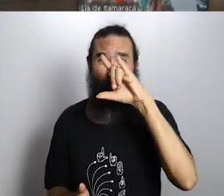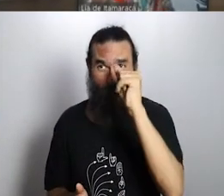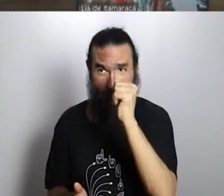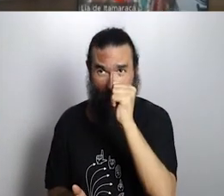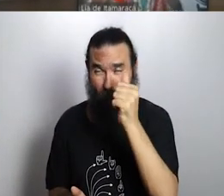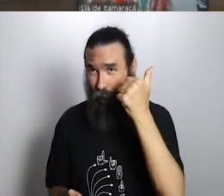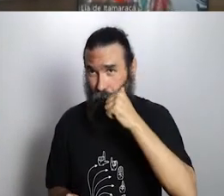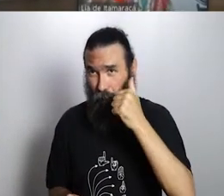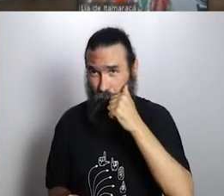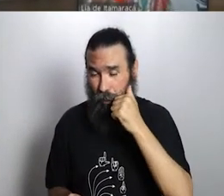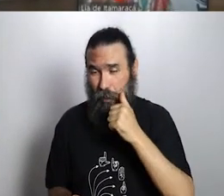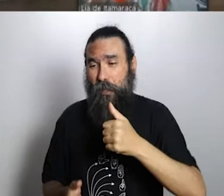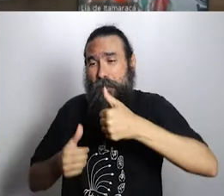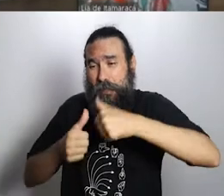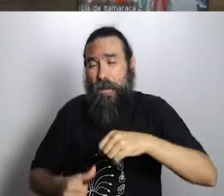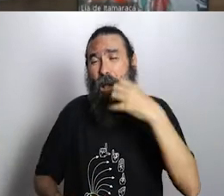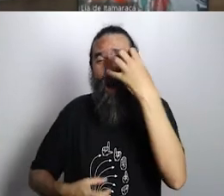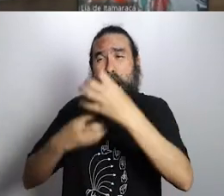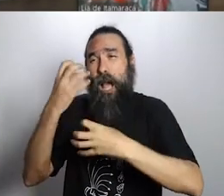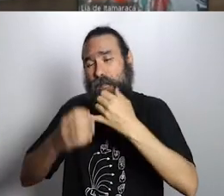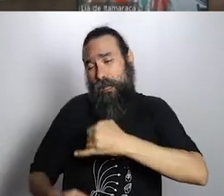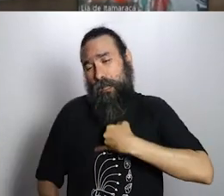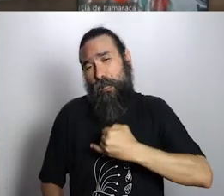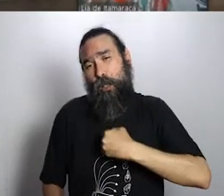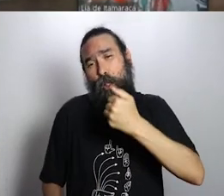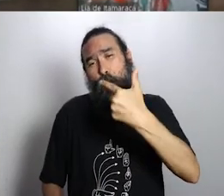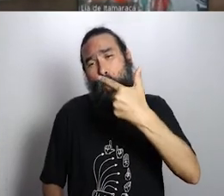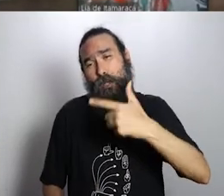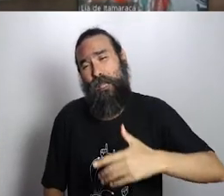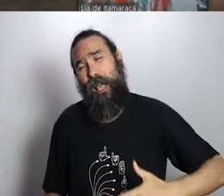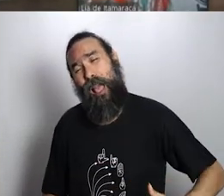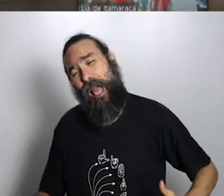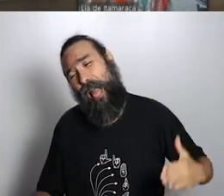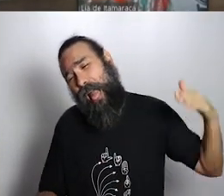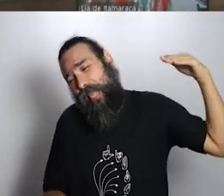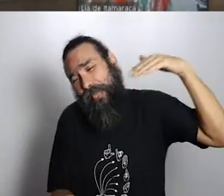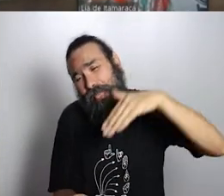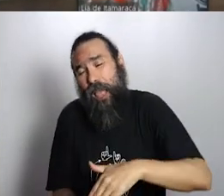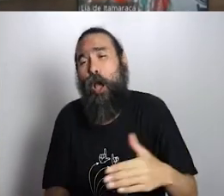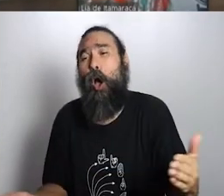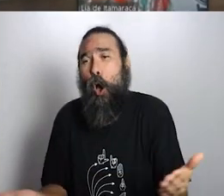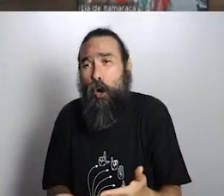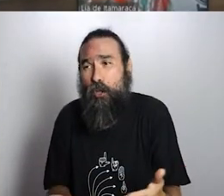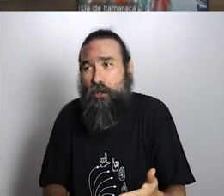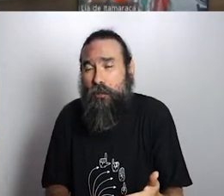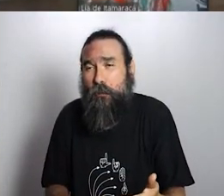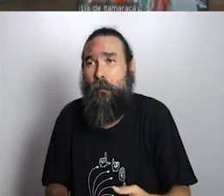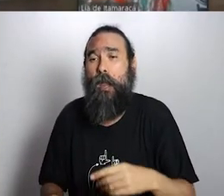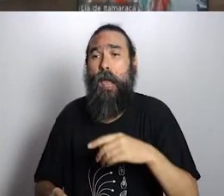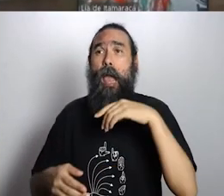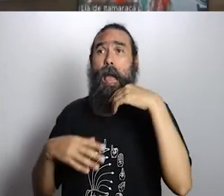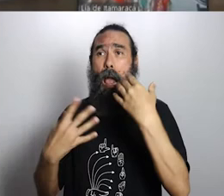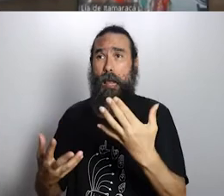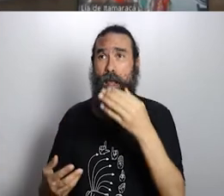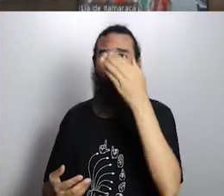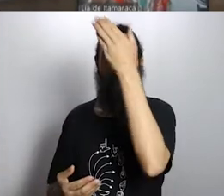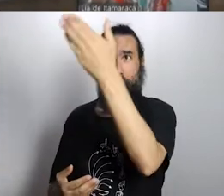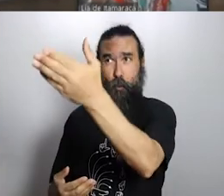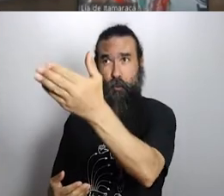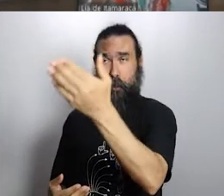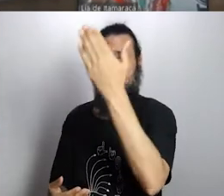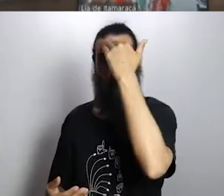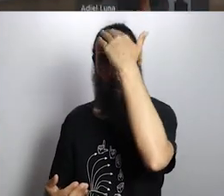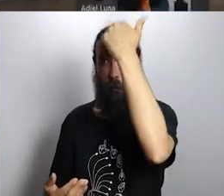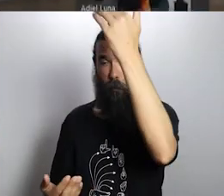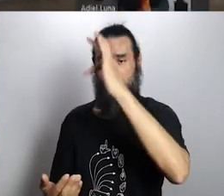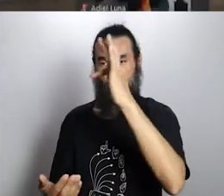anos, cantando e fazendo isso. Aí você chega lá, conversa 10 minutos com Lia ou com outro mestre qualquer e